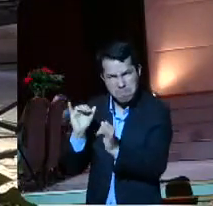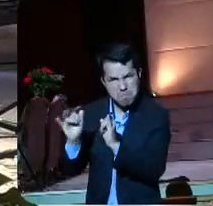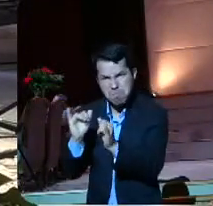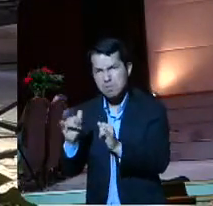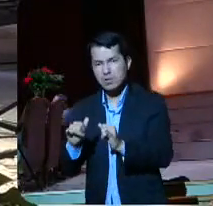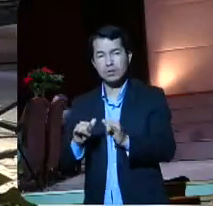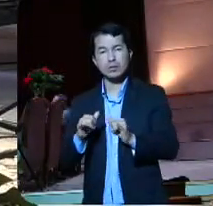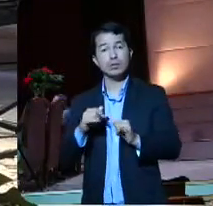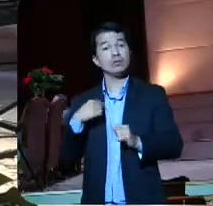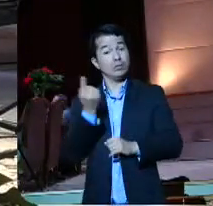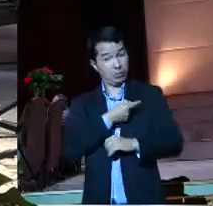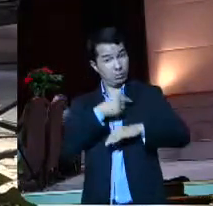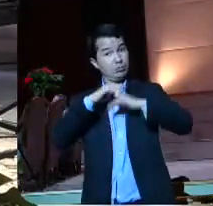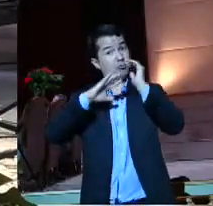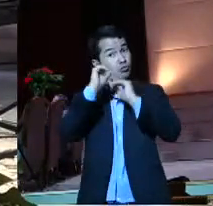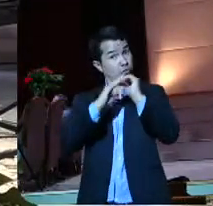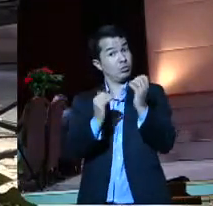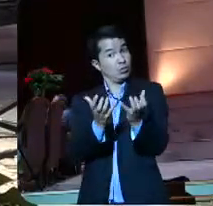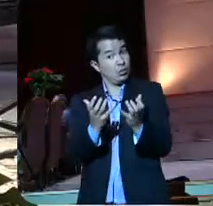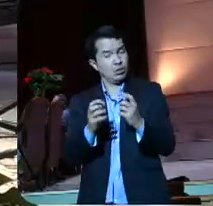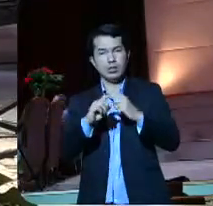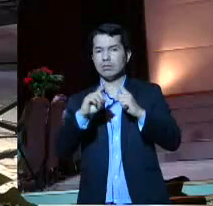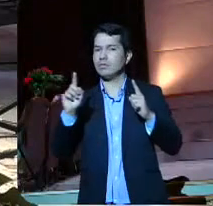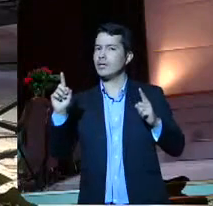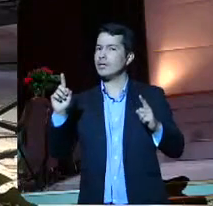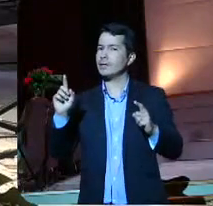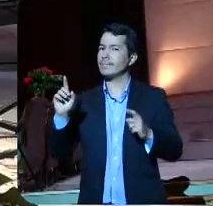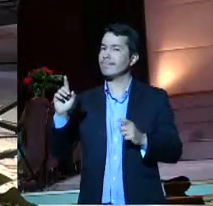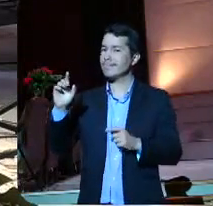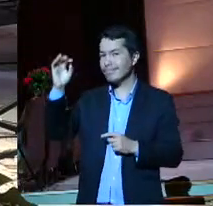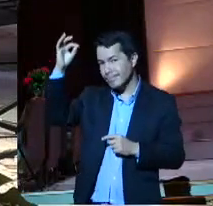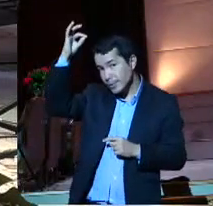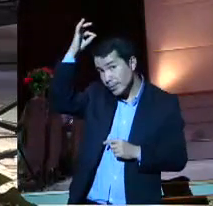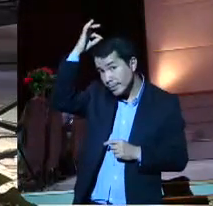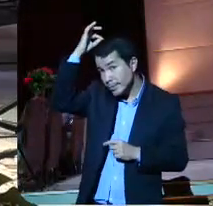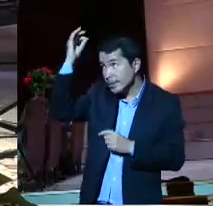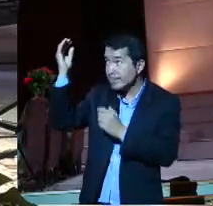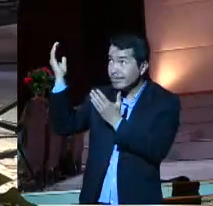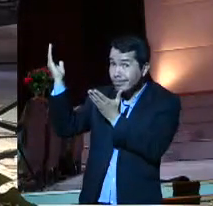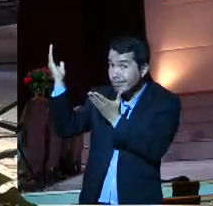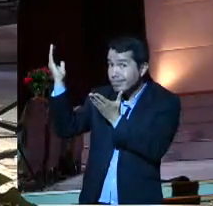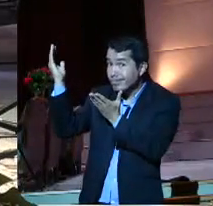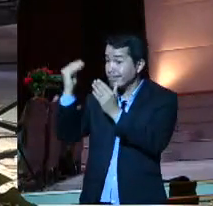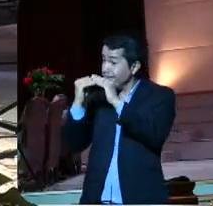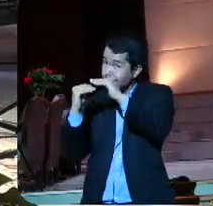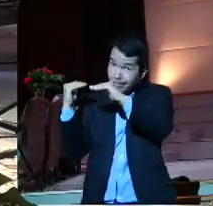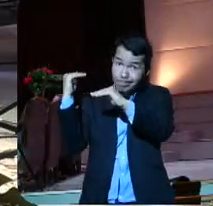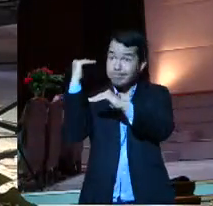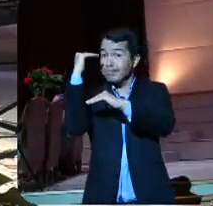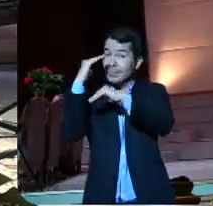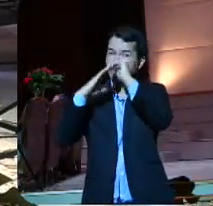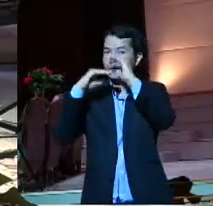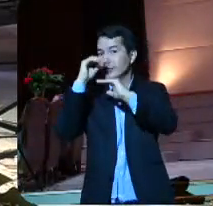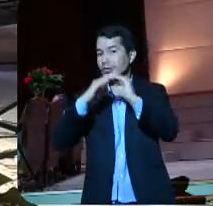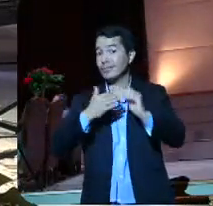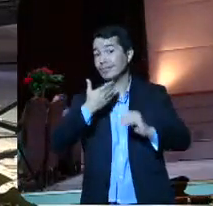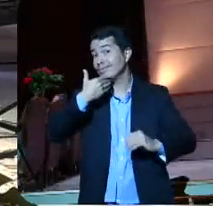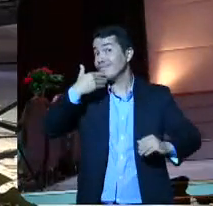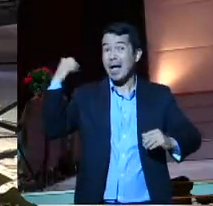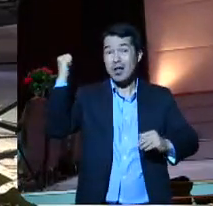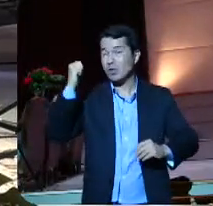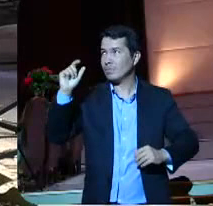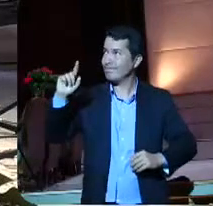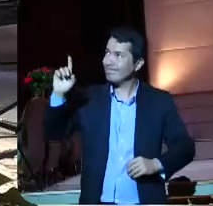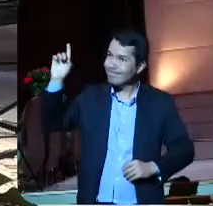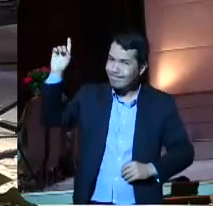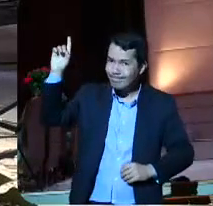Jesus, à vontade de Jesus, o propósito de Jesus, à maneira de Jesus, a esperar